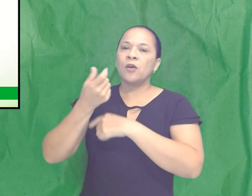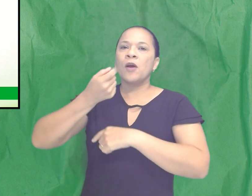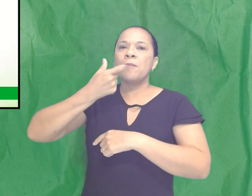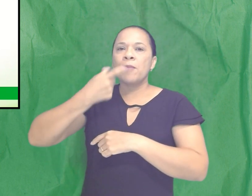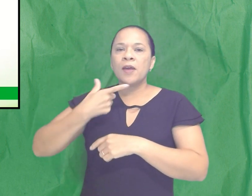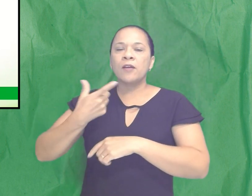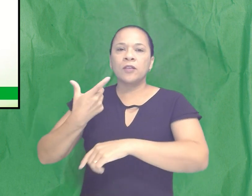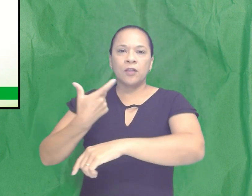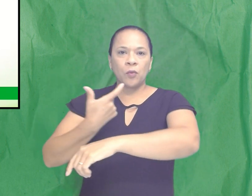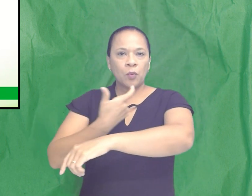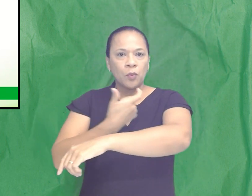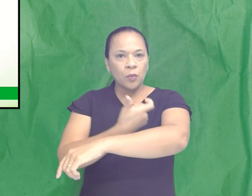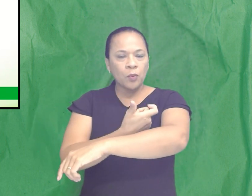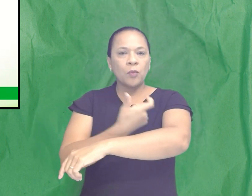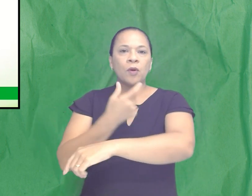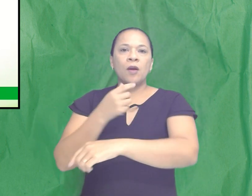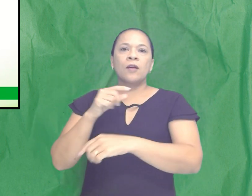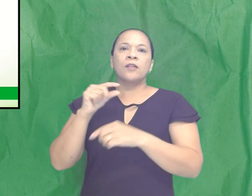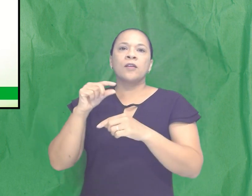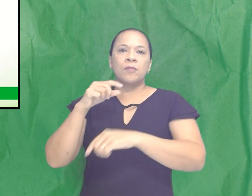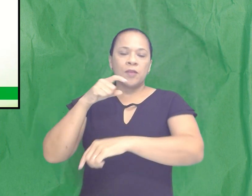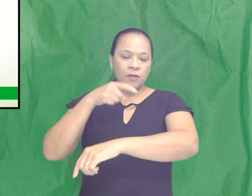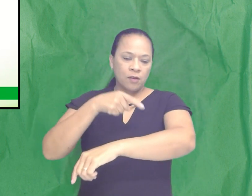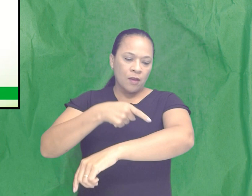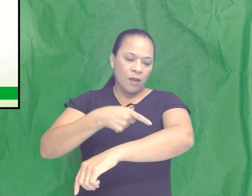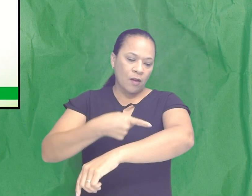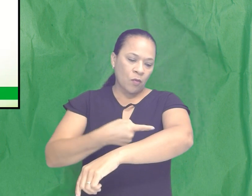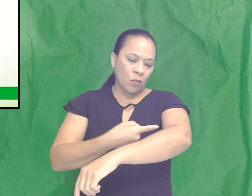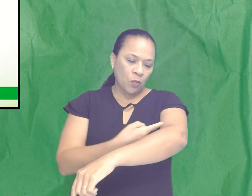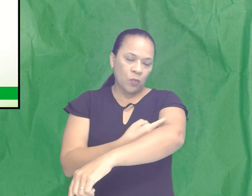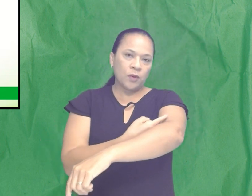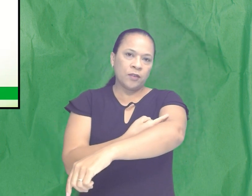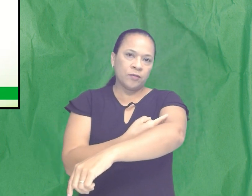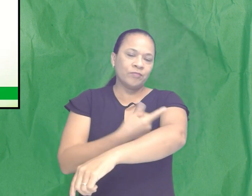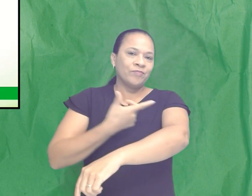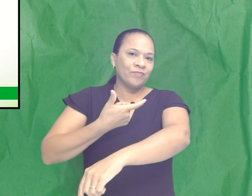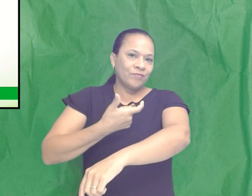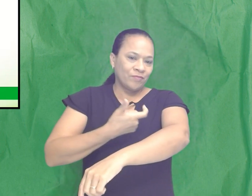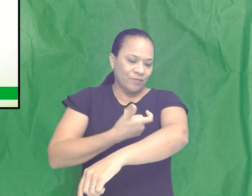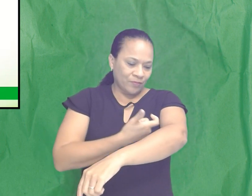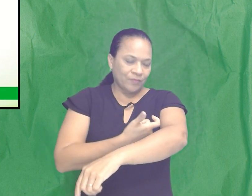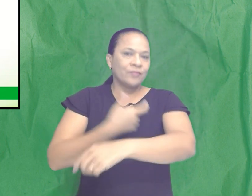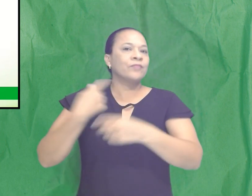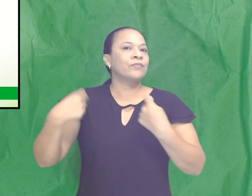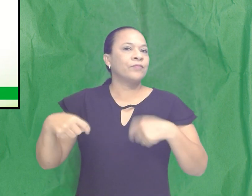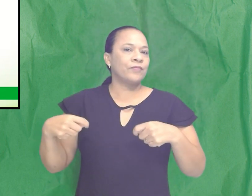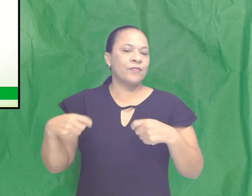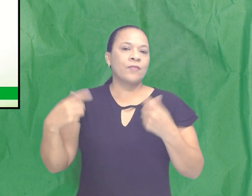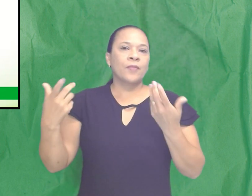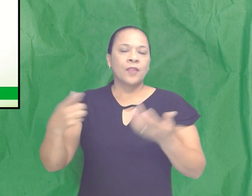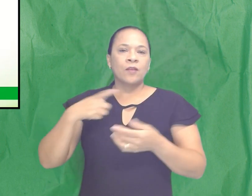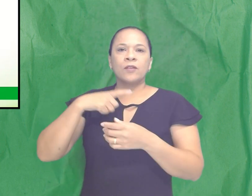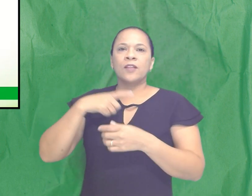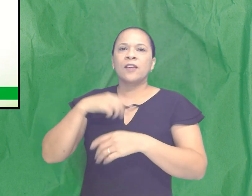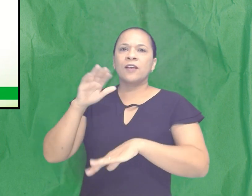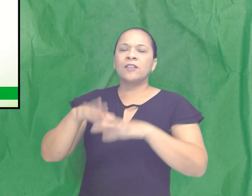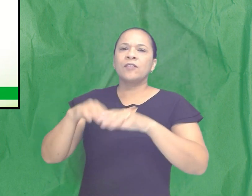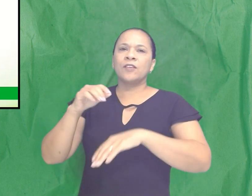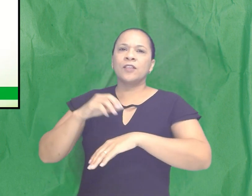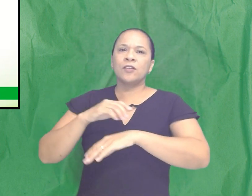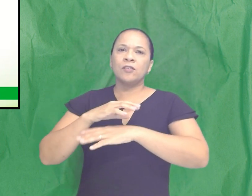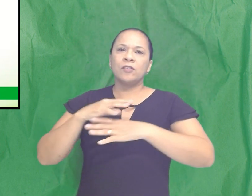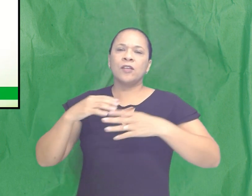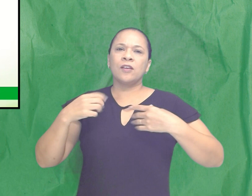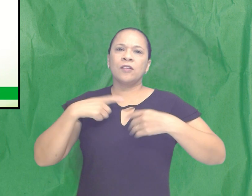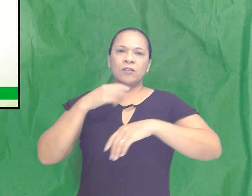administração do medicamento, como seringas e agulhas. E as vias mais conhecidas nós temos são a via